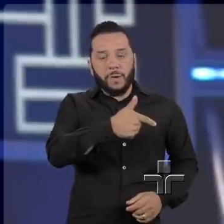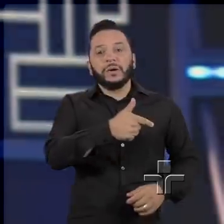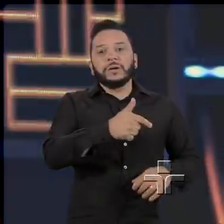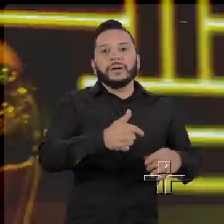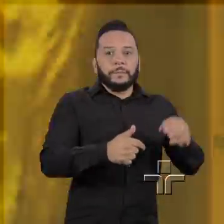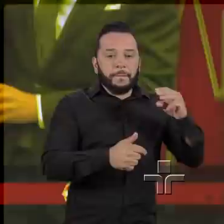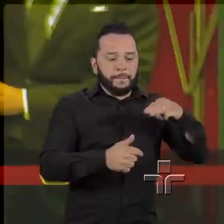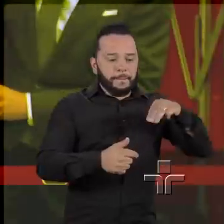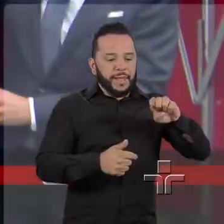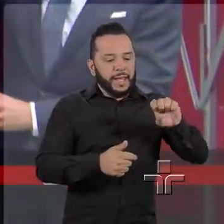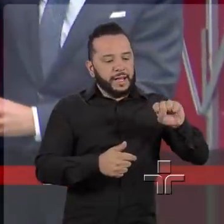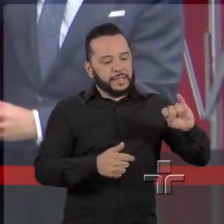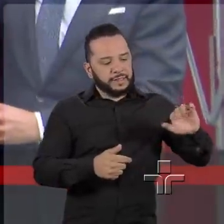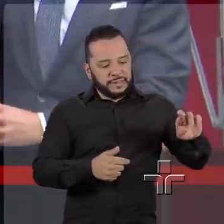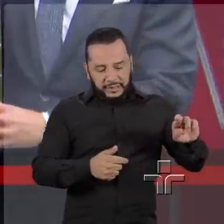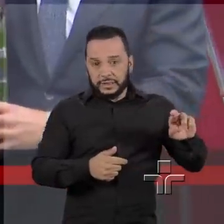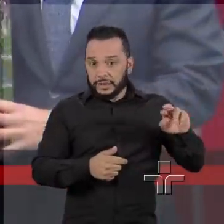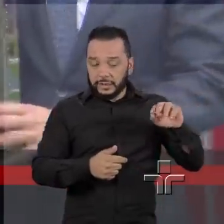Ronaldo.